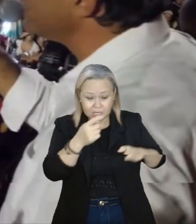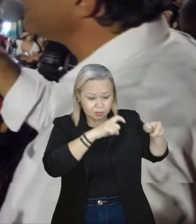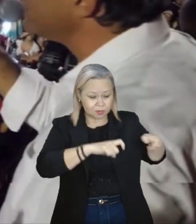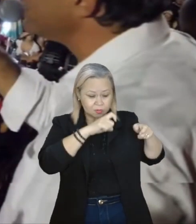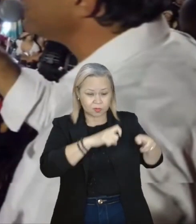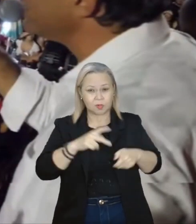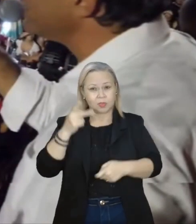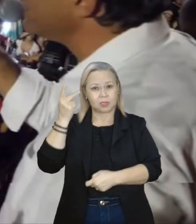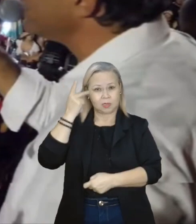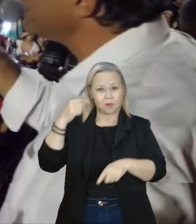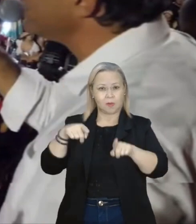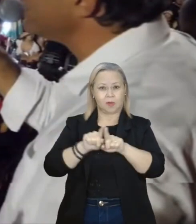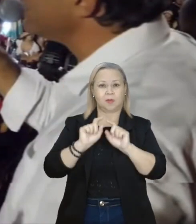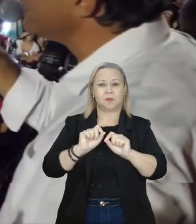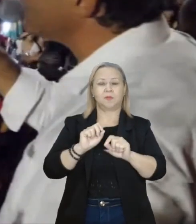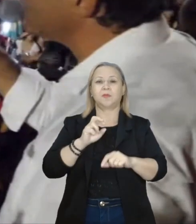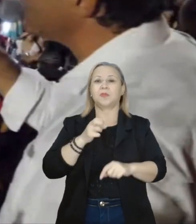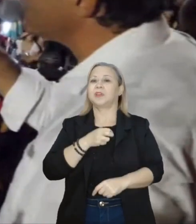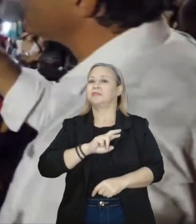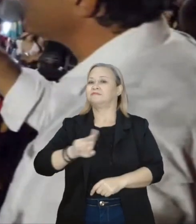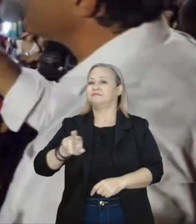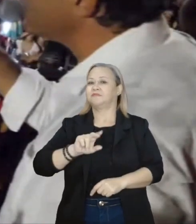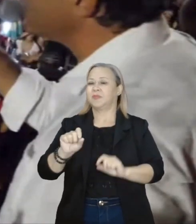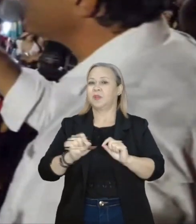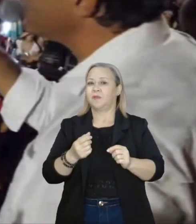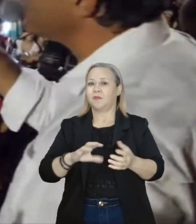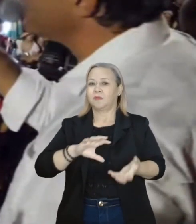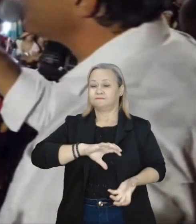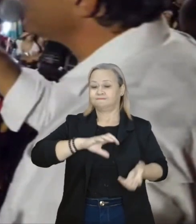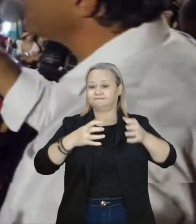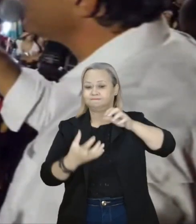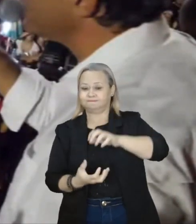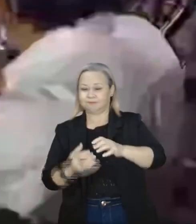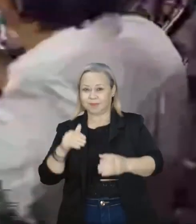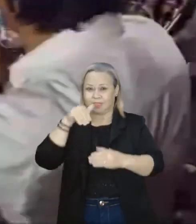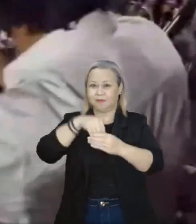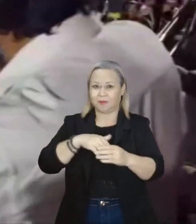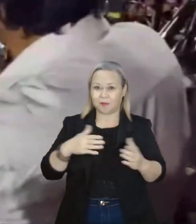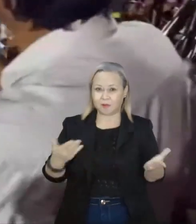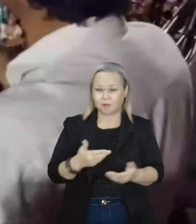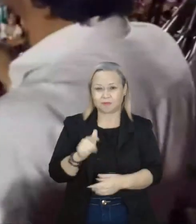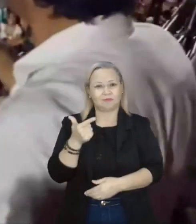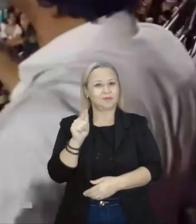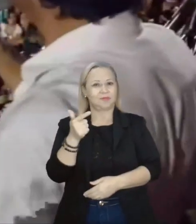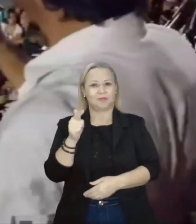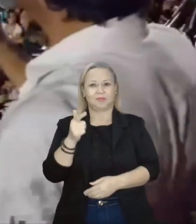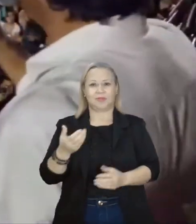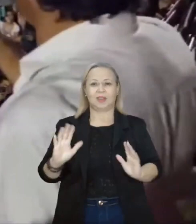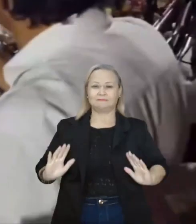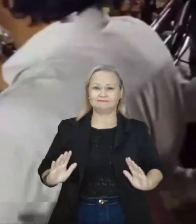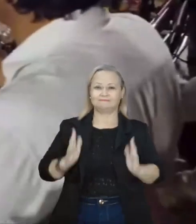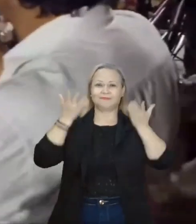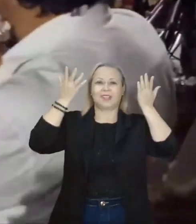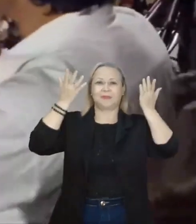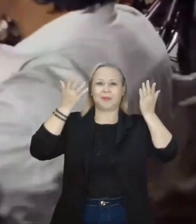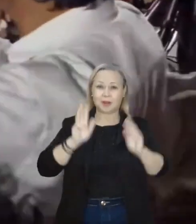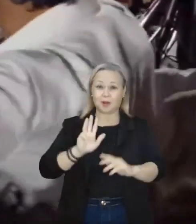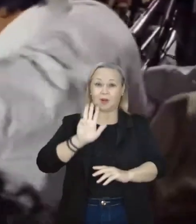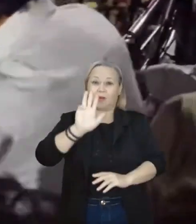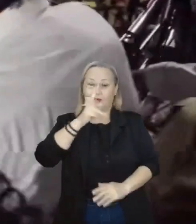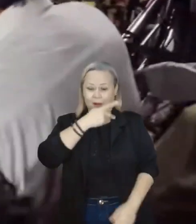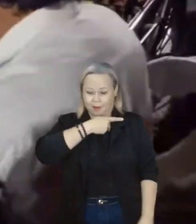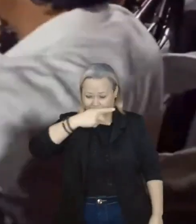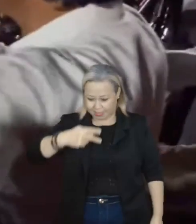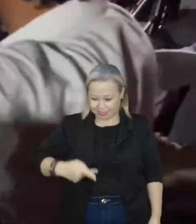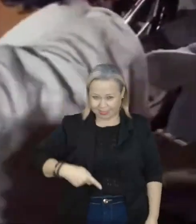Paulo, porque se não fosse a virada de voto, hoje nós não estaríamos celebrando Lula, presidente